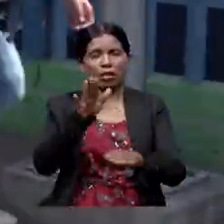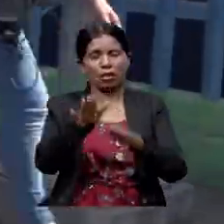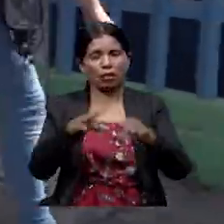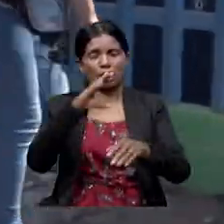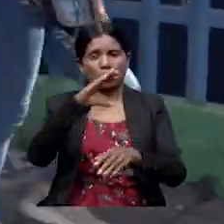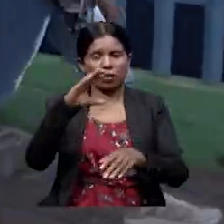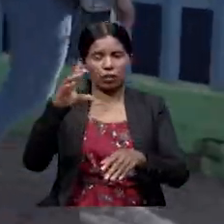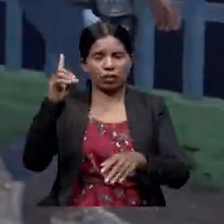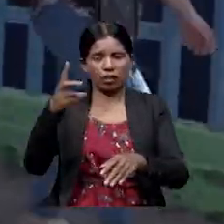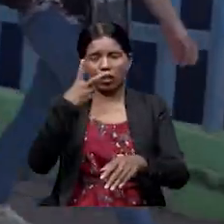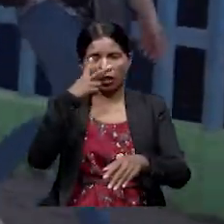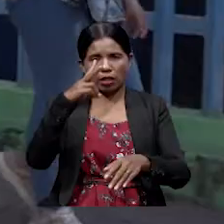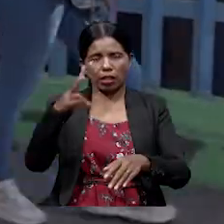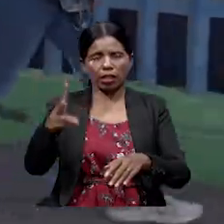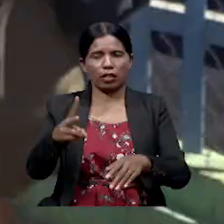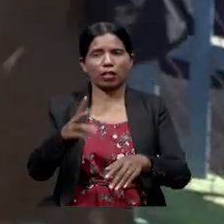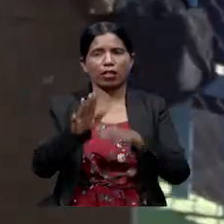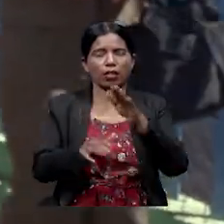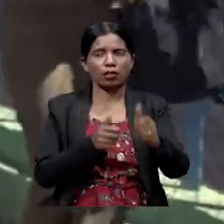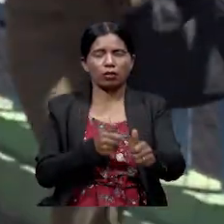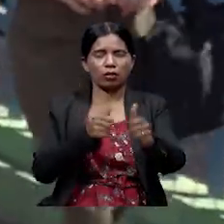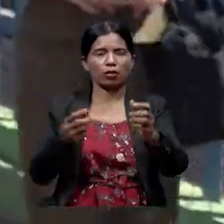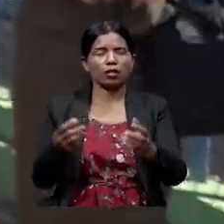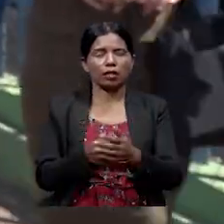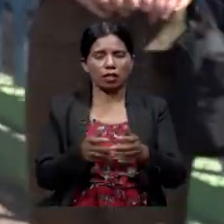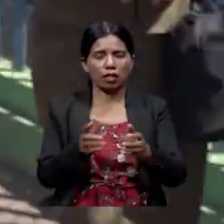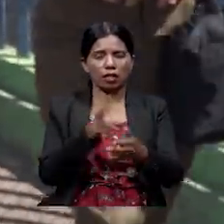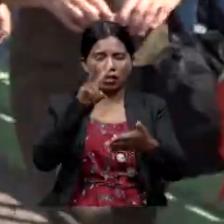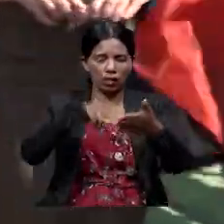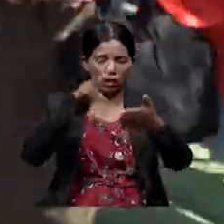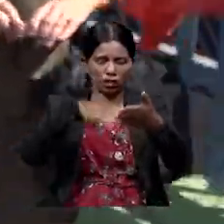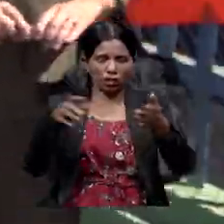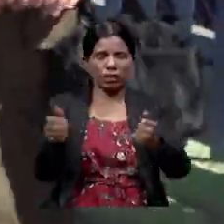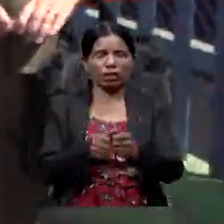ho dihare Feira Nasional, no lao tuir dalang, le Jornal Nacional Diário.